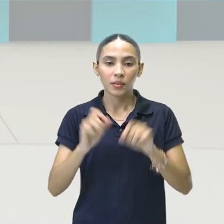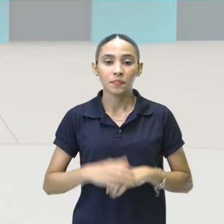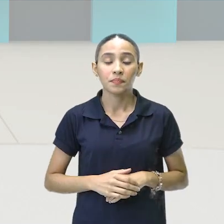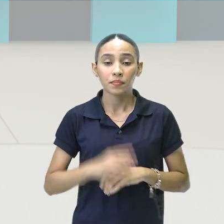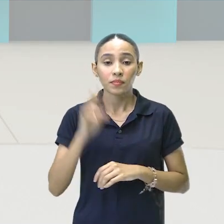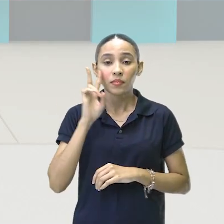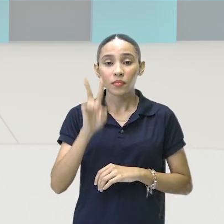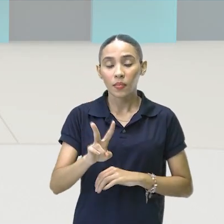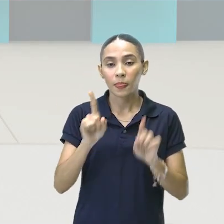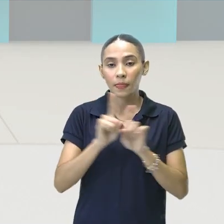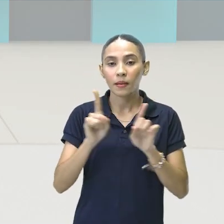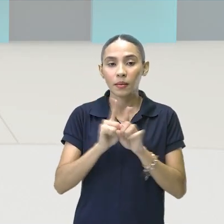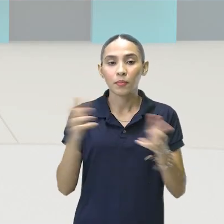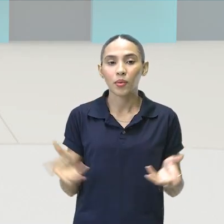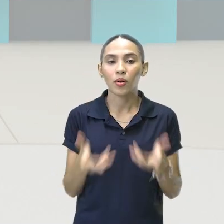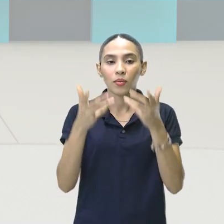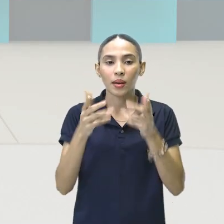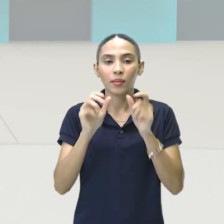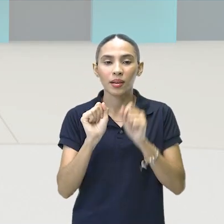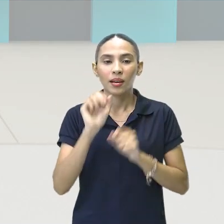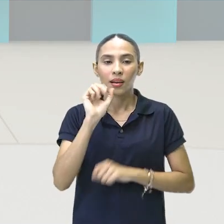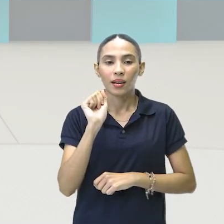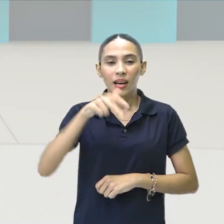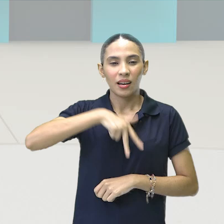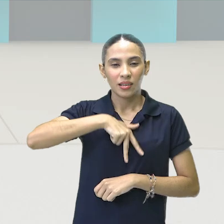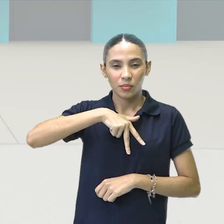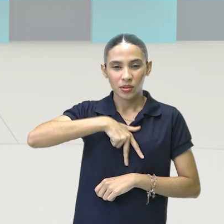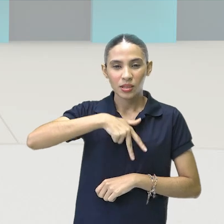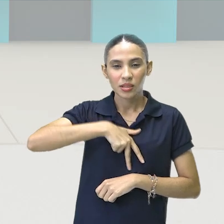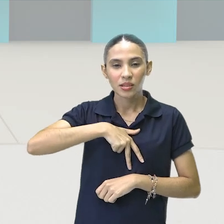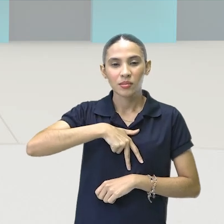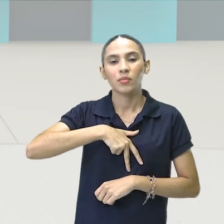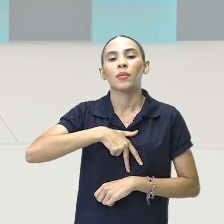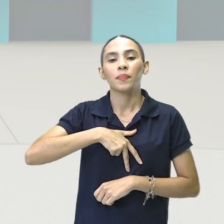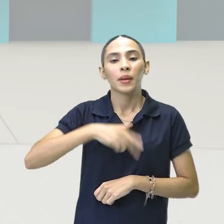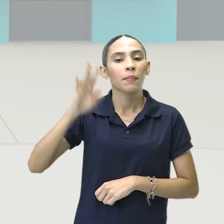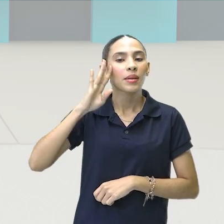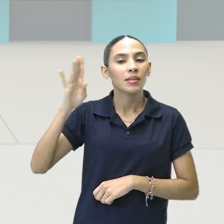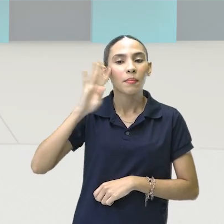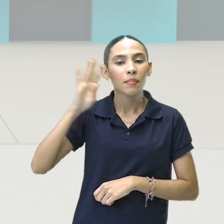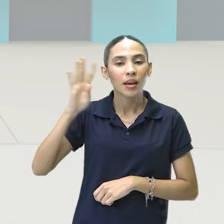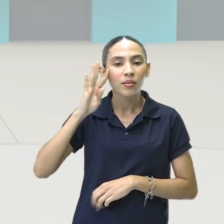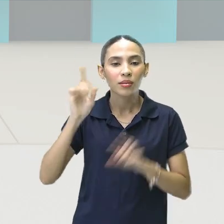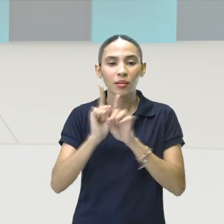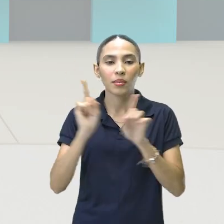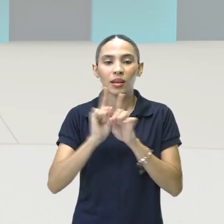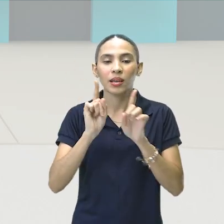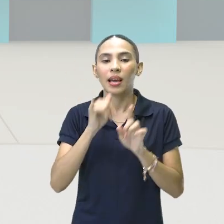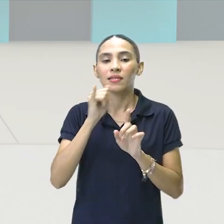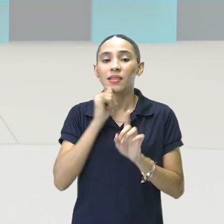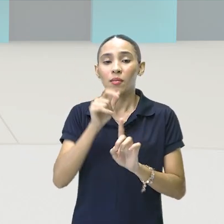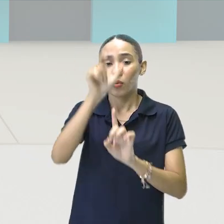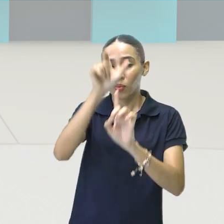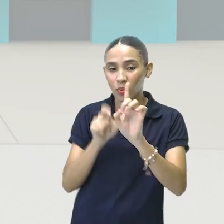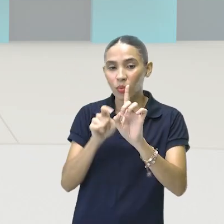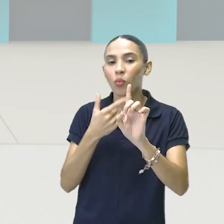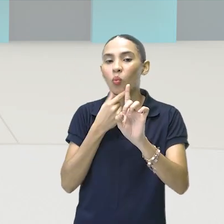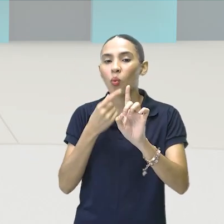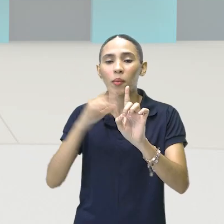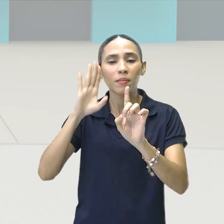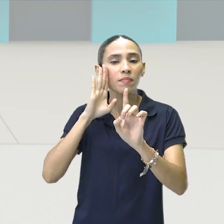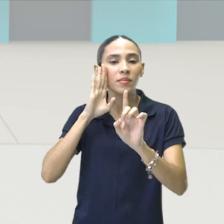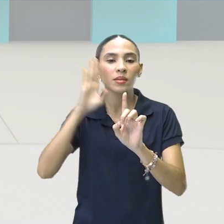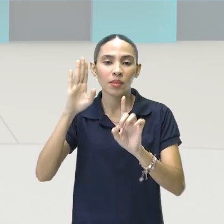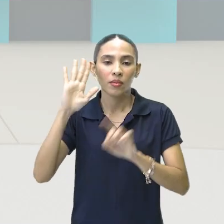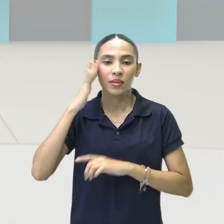é visto que promove o antropocentrismo, um pensamento filosófico que coloca o homem como um indivíduo central para